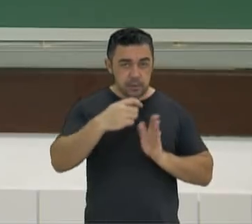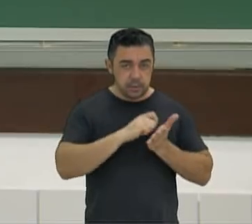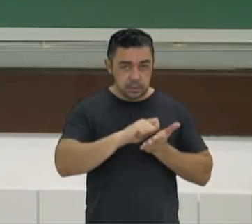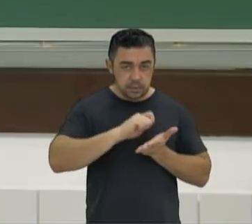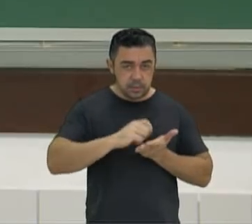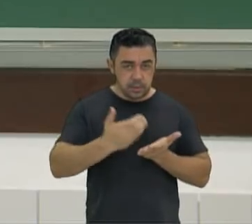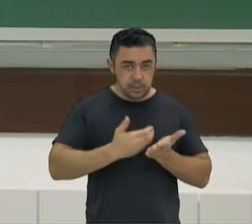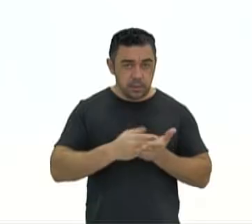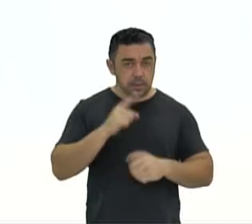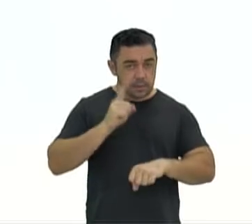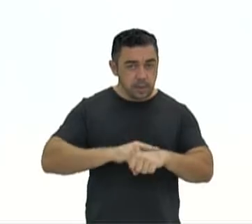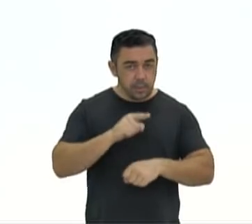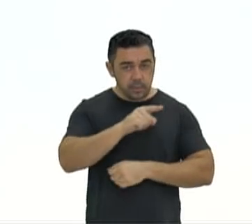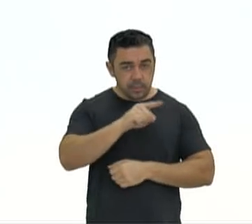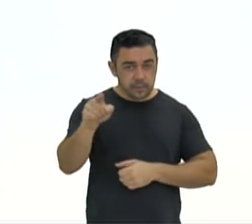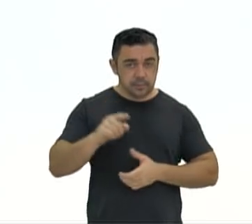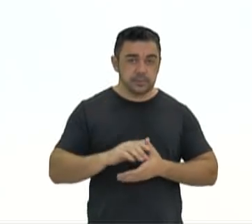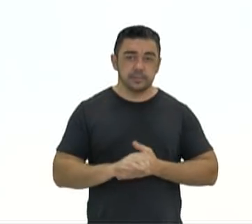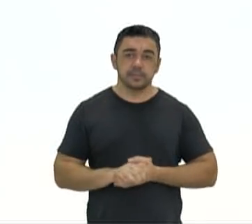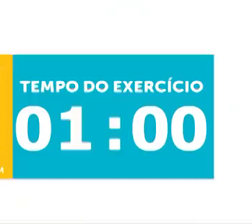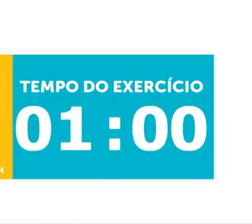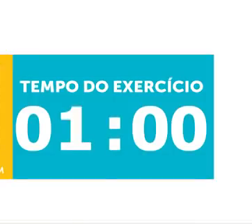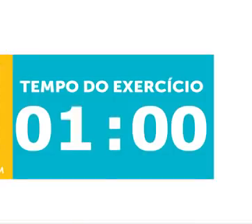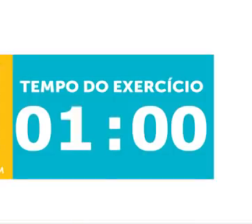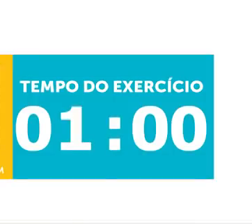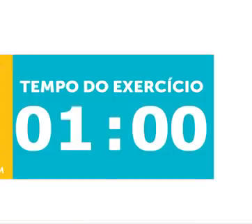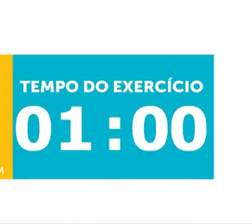seu caderno. Tempo para vocês.